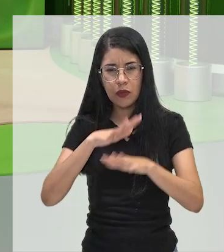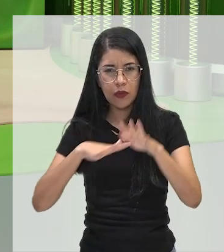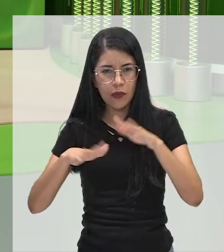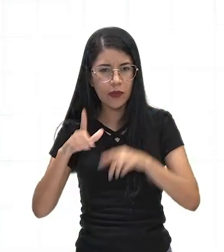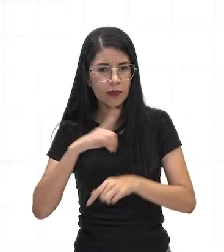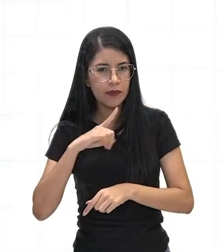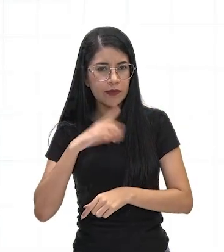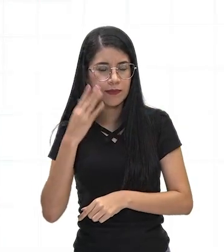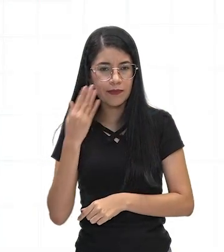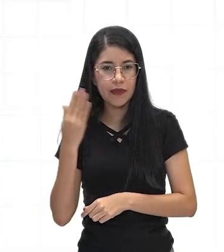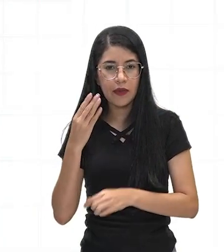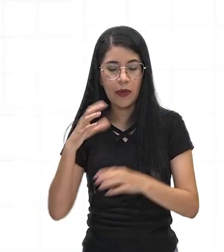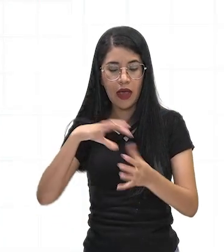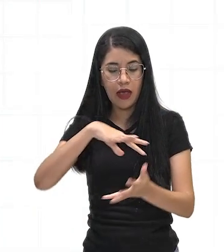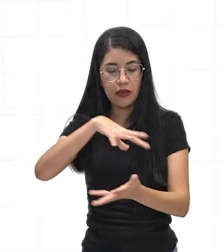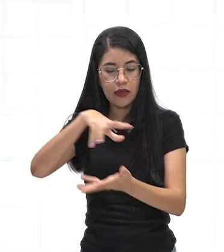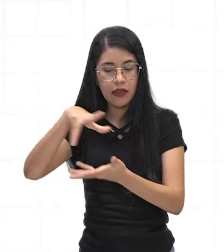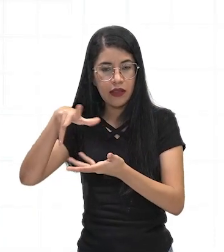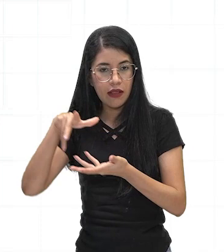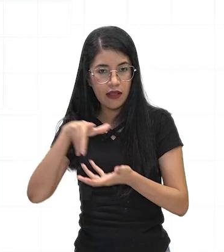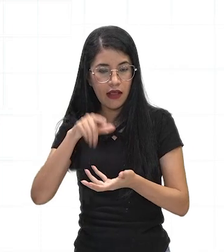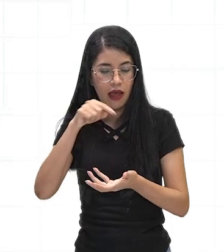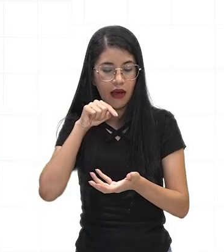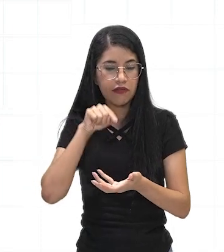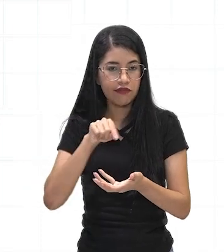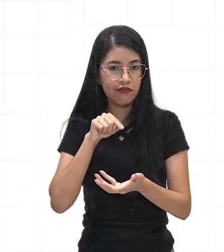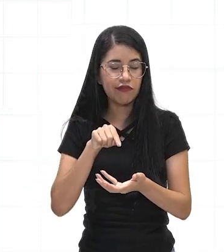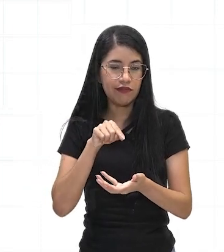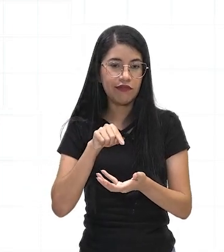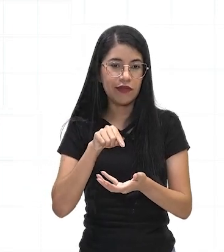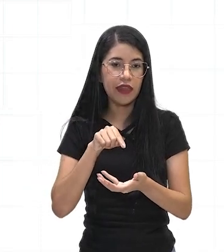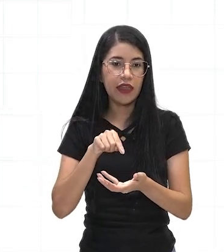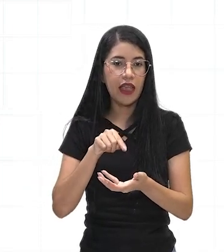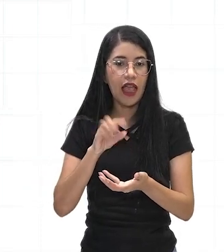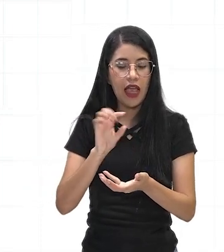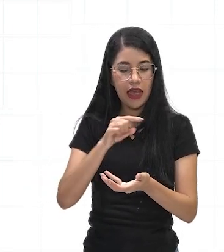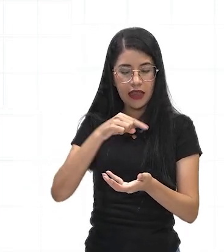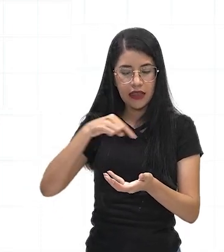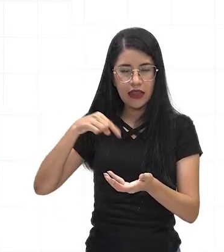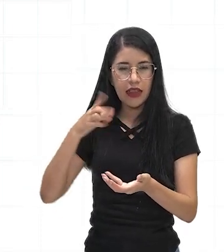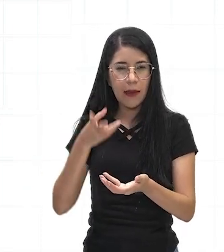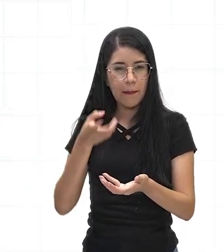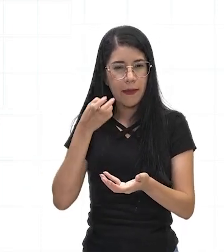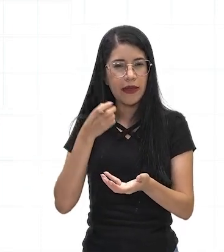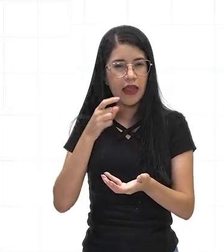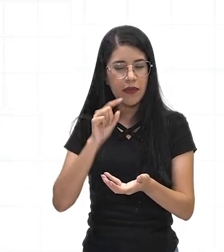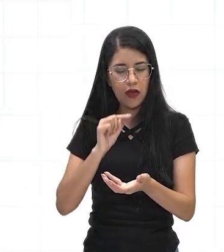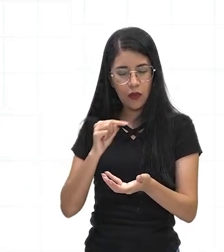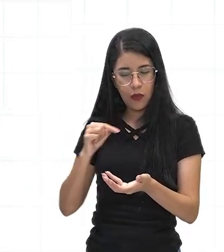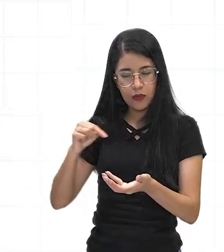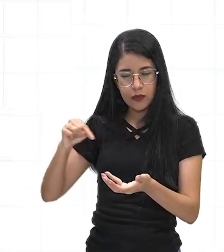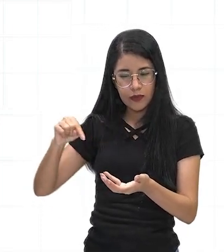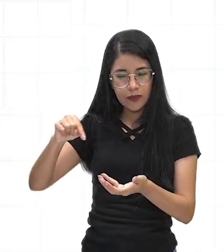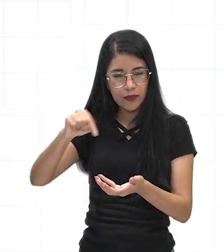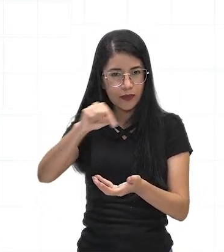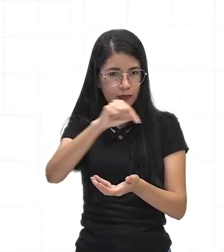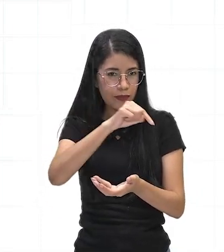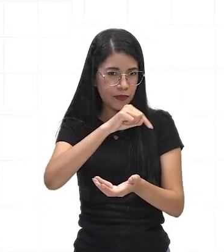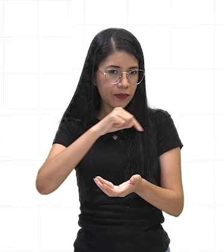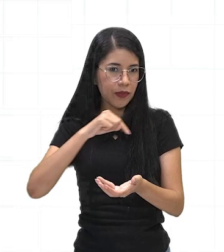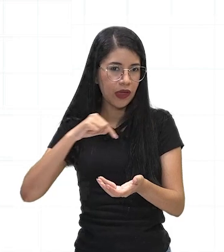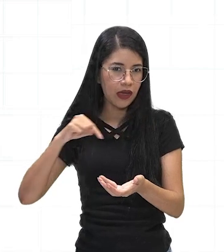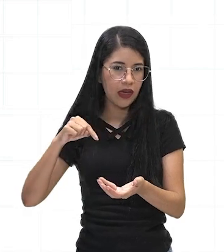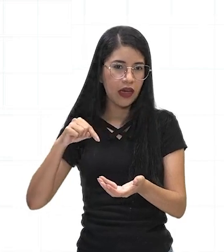aí no centro a Terra, né, que é o nosso planeta, e em volta você observa que tem uma linhazinha formando